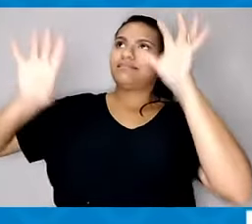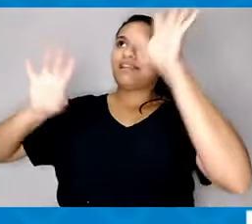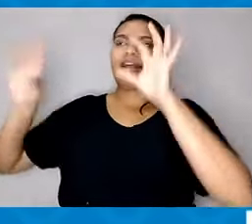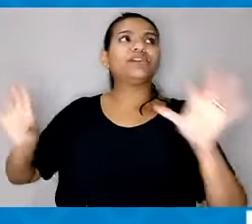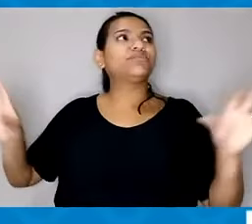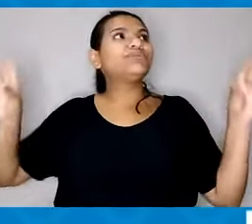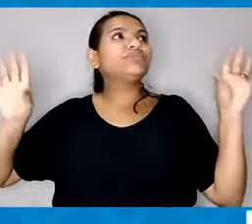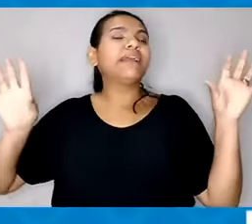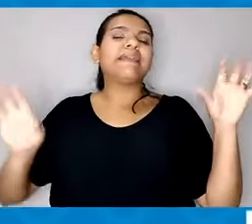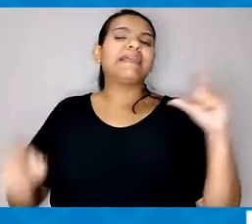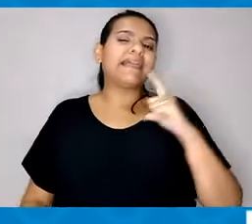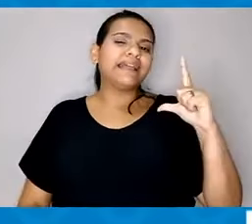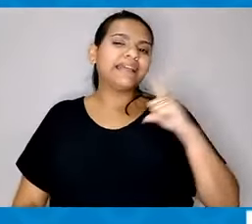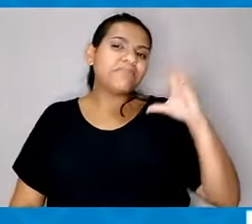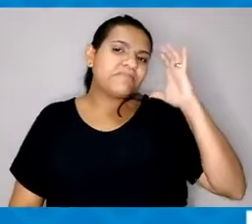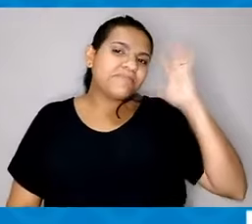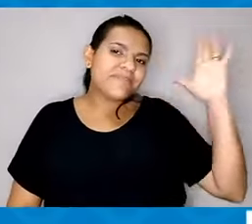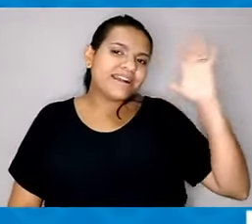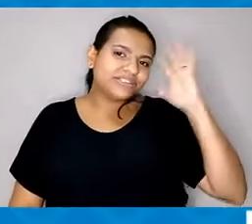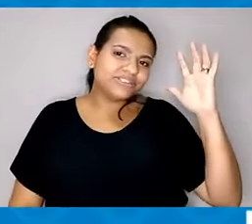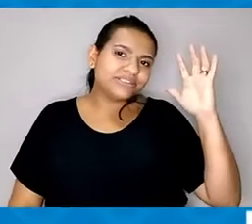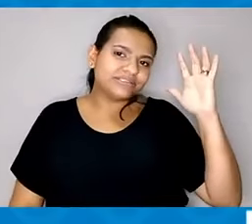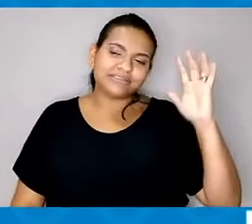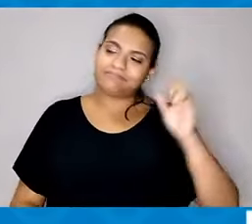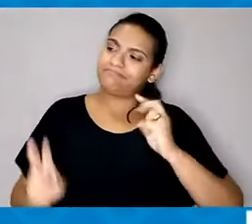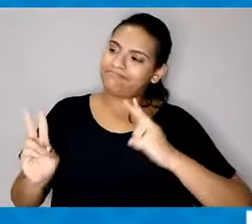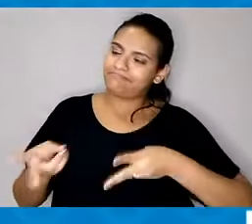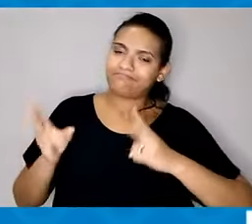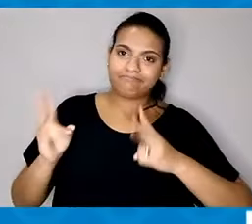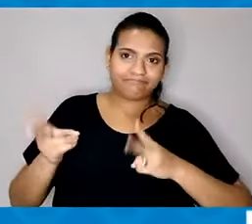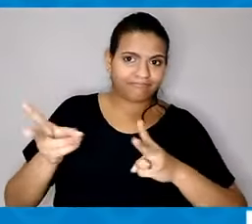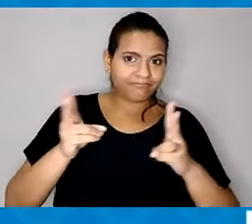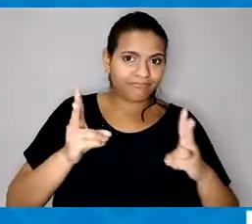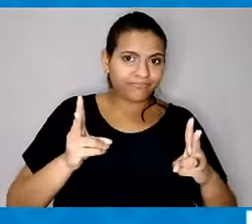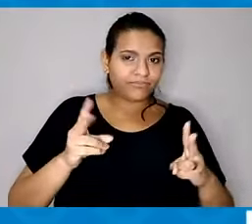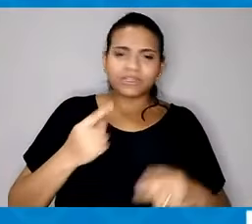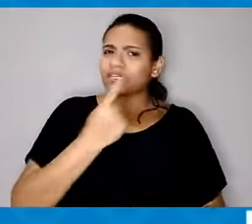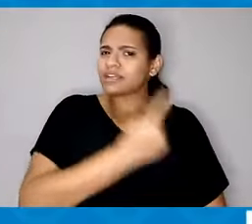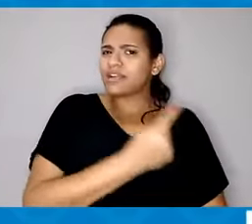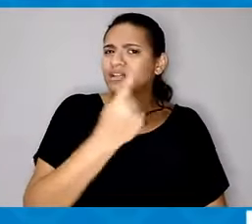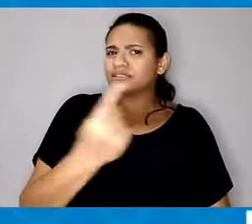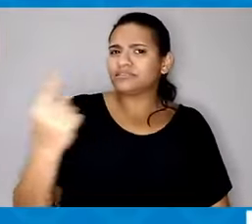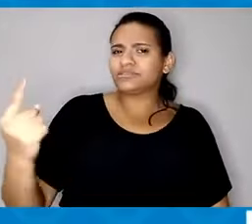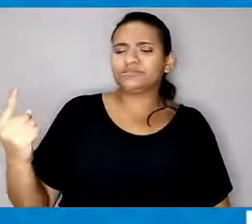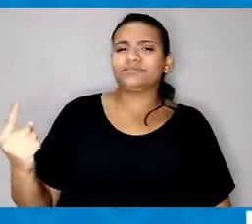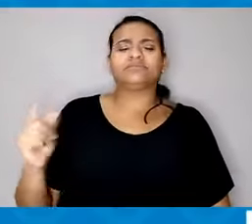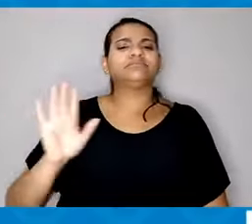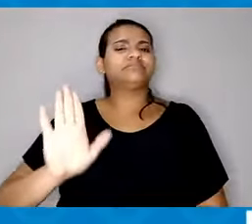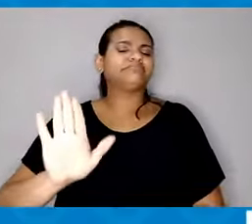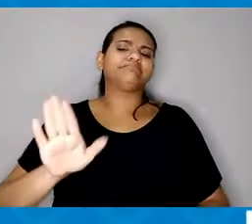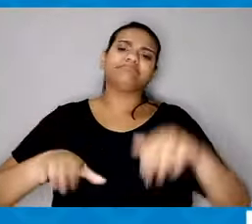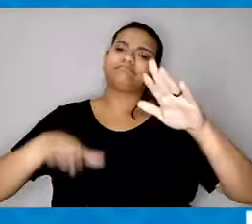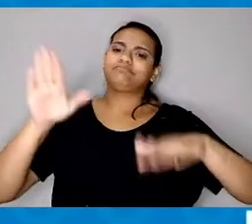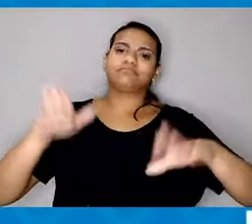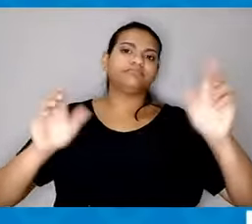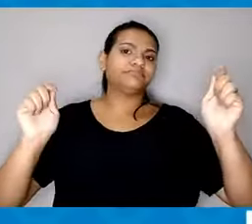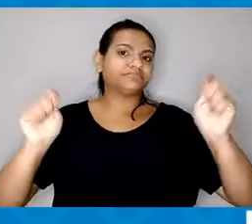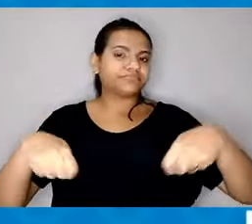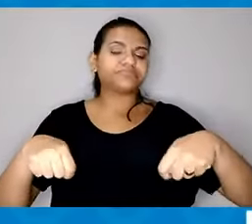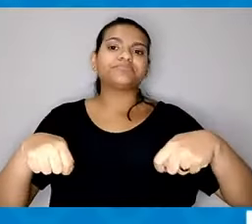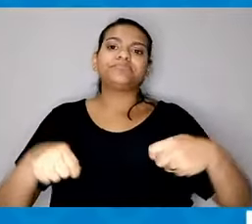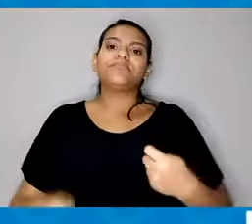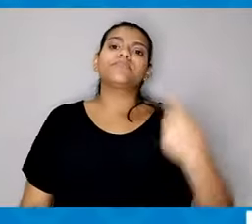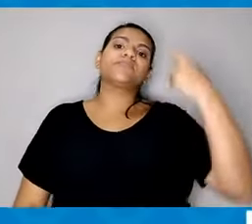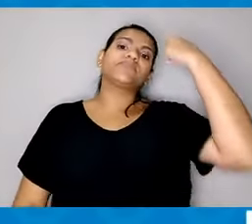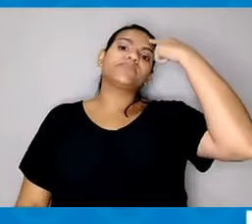mesma coisa que a gente. Mas se eles não têm a oportunidade de dar materialidade, ou pelo menos passear pela materialidade